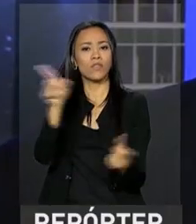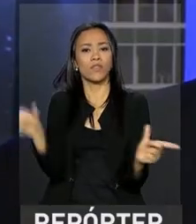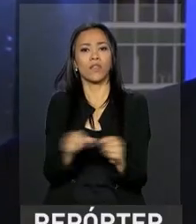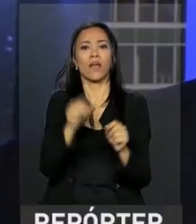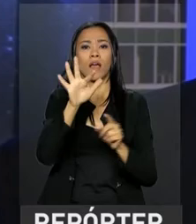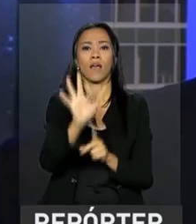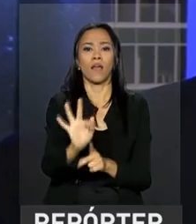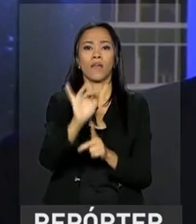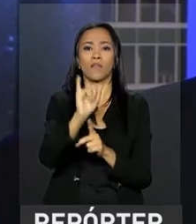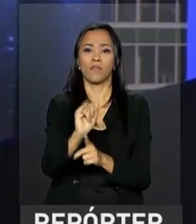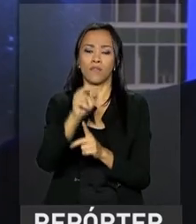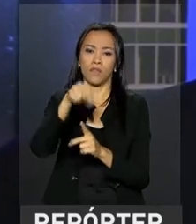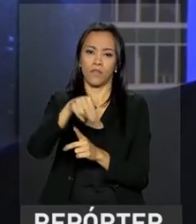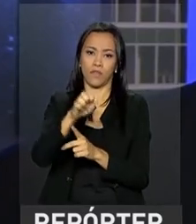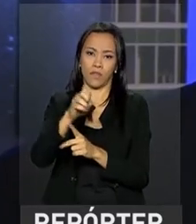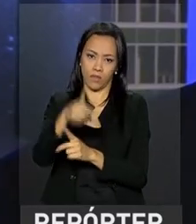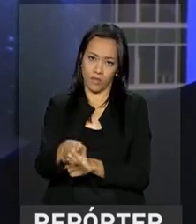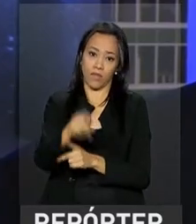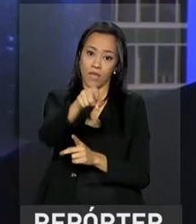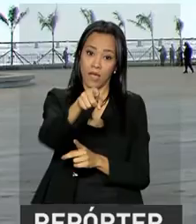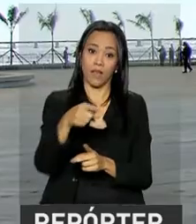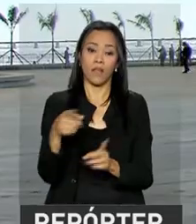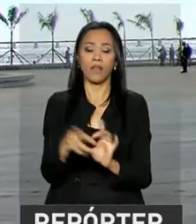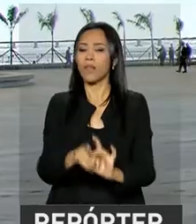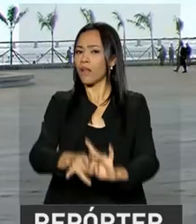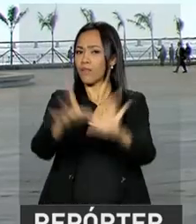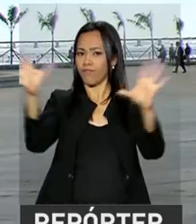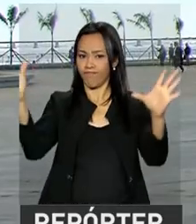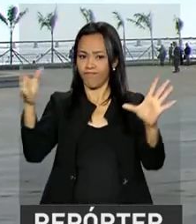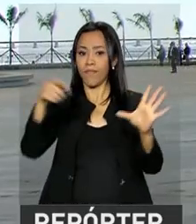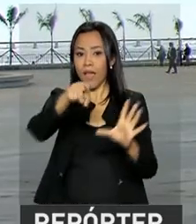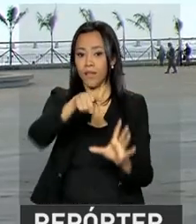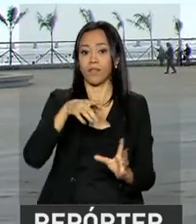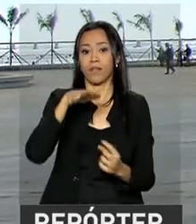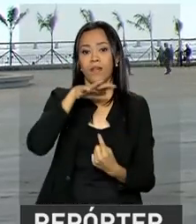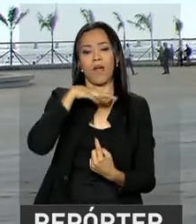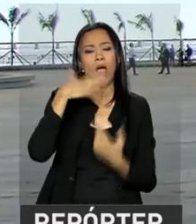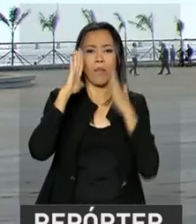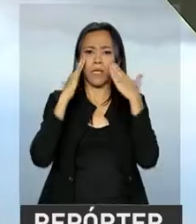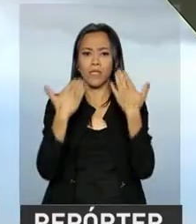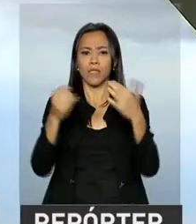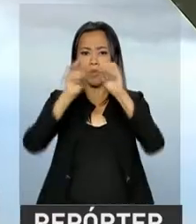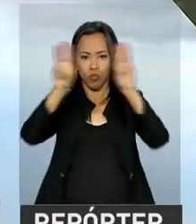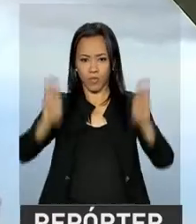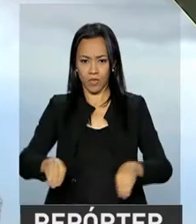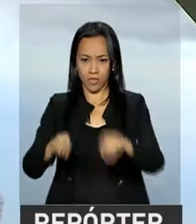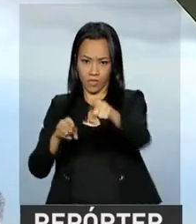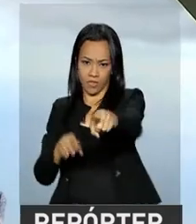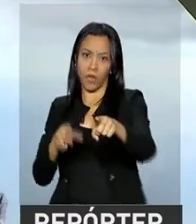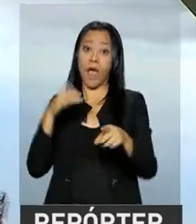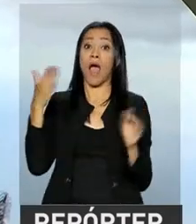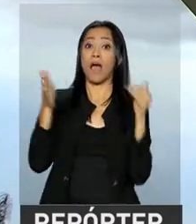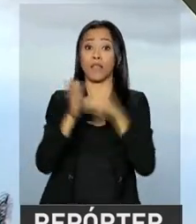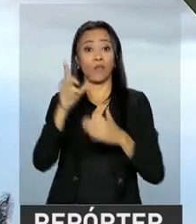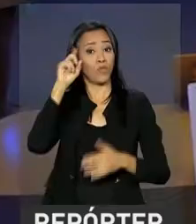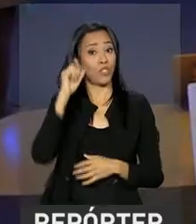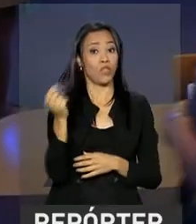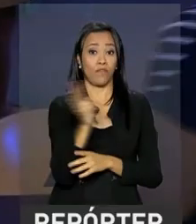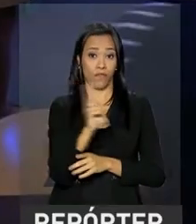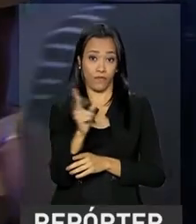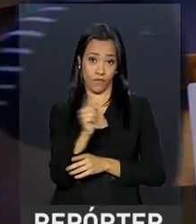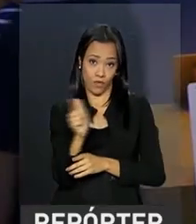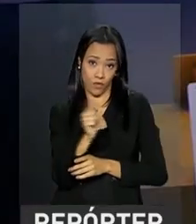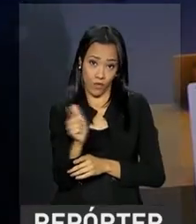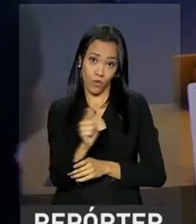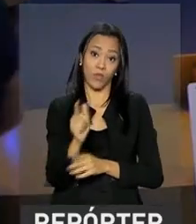ela está ao alcance da população de uma maneira geral. A exposição estará aberta no Museu do Amanhã até o dia 22 de outubro. E